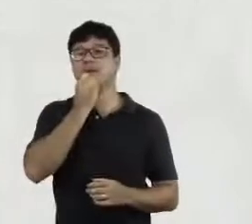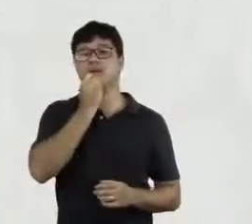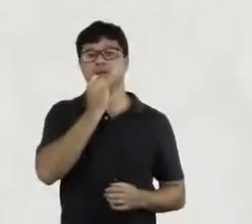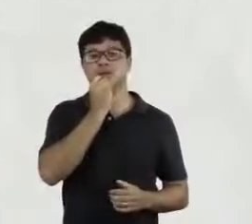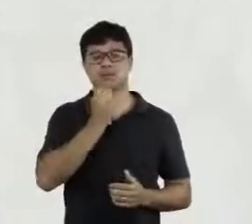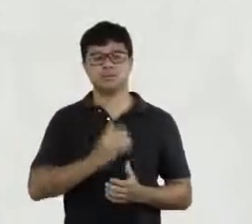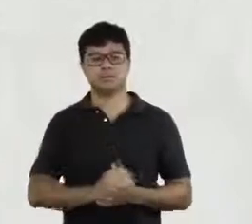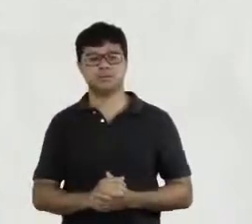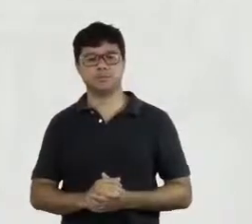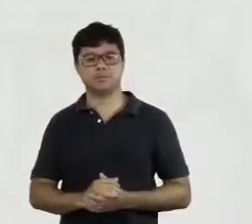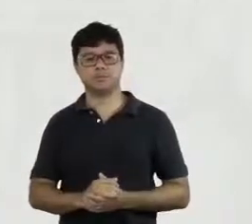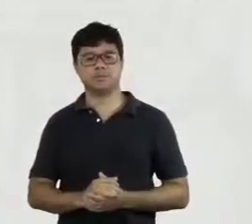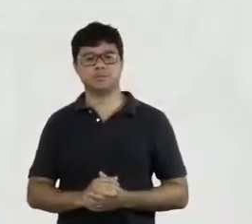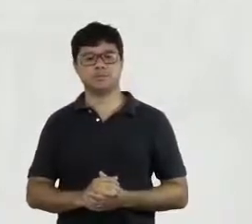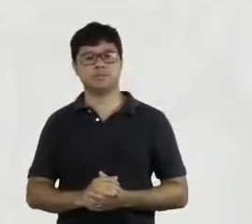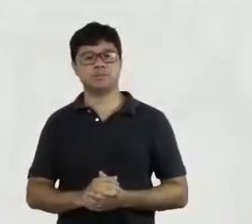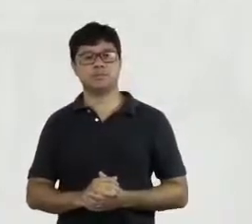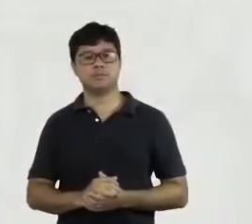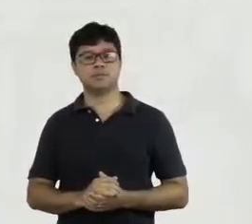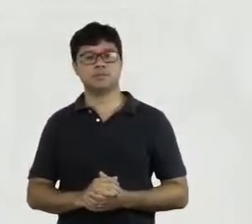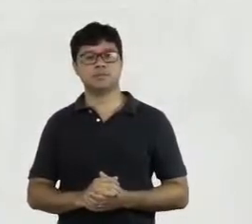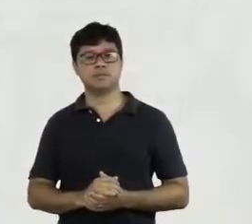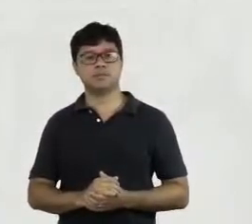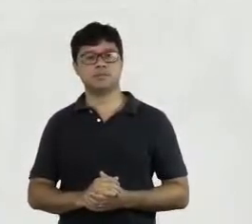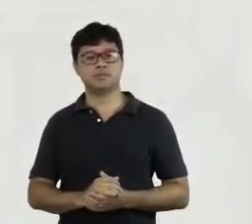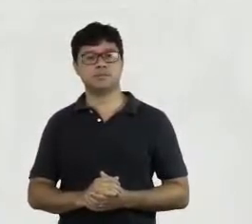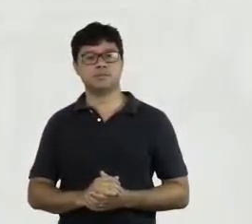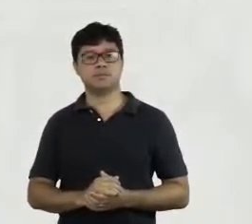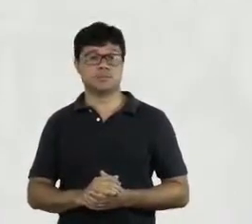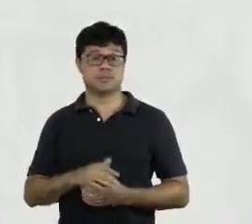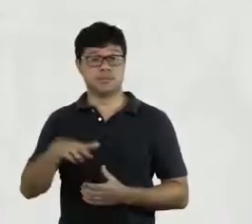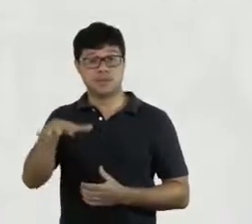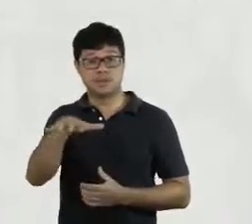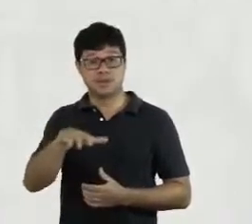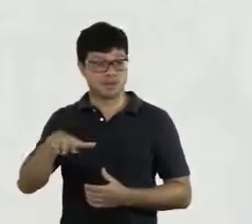exemplo, no campo da